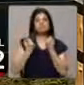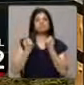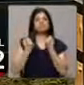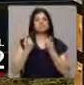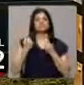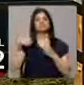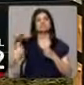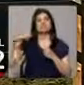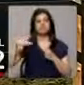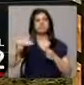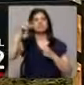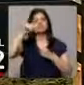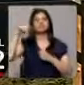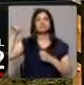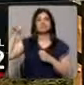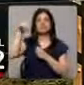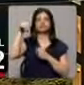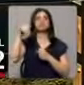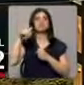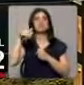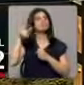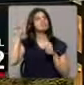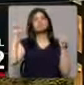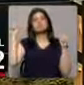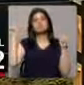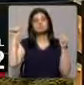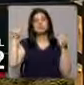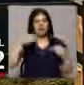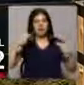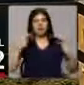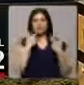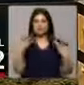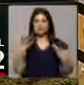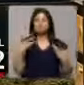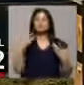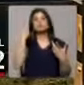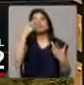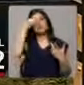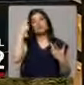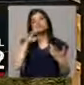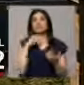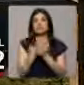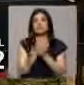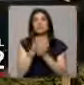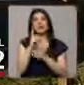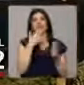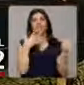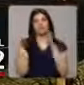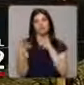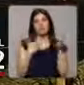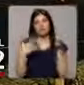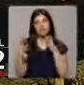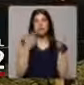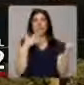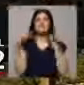foi como nós podemos perceber neste direto o vento Aliás foi a principal situação que dificultou o trabalho dos bombeiros em todo este